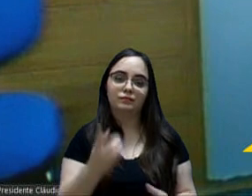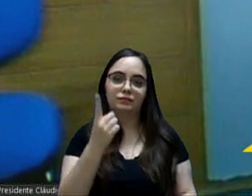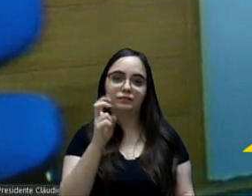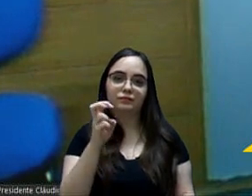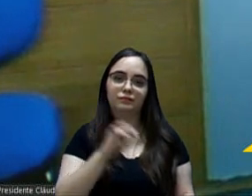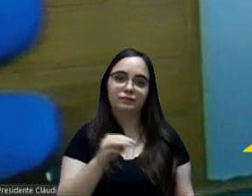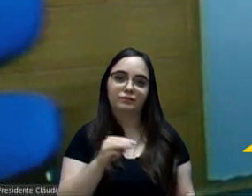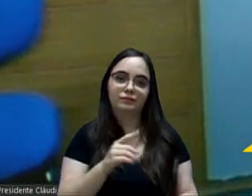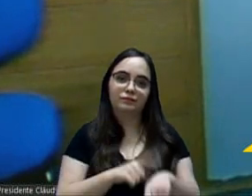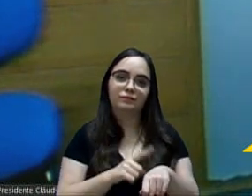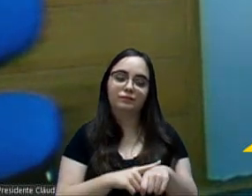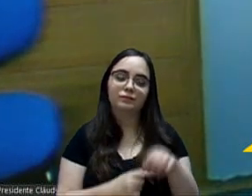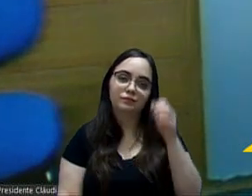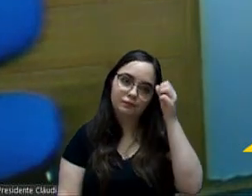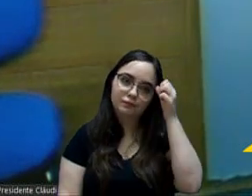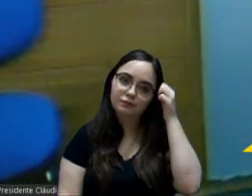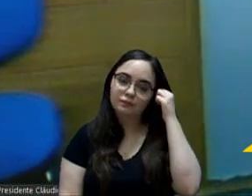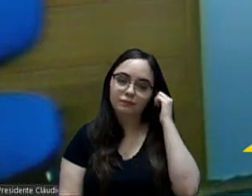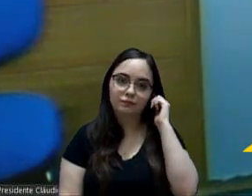minutos.